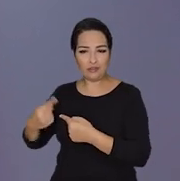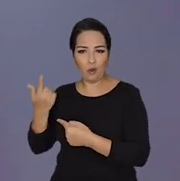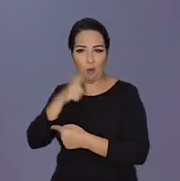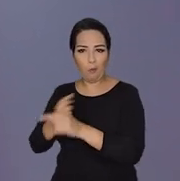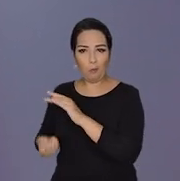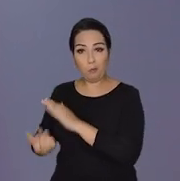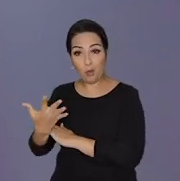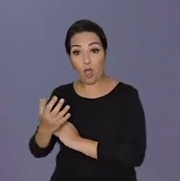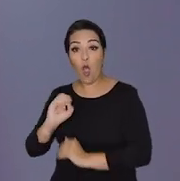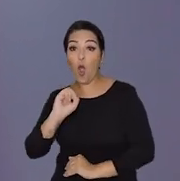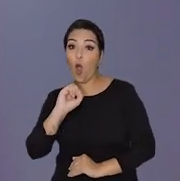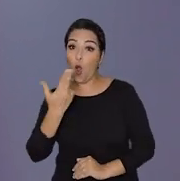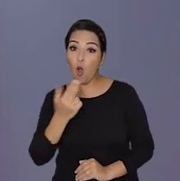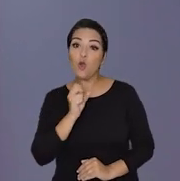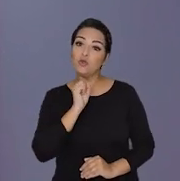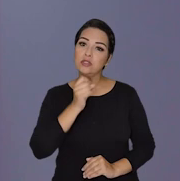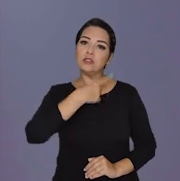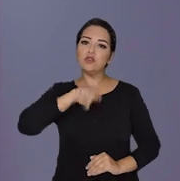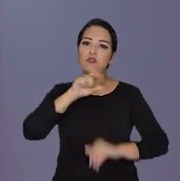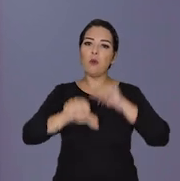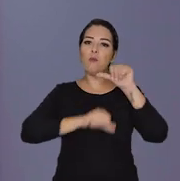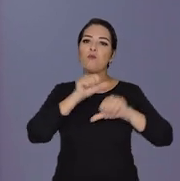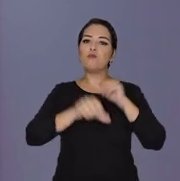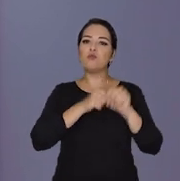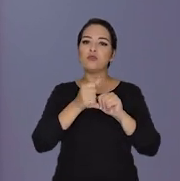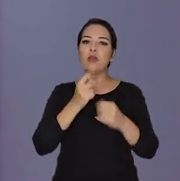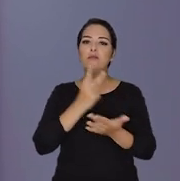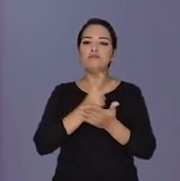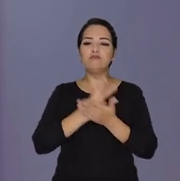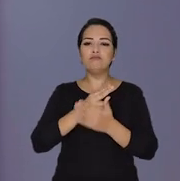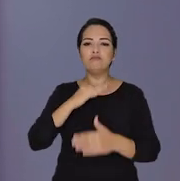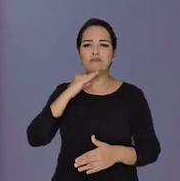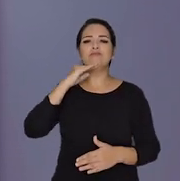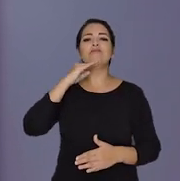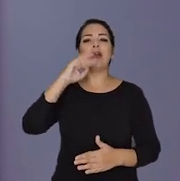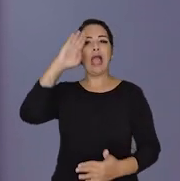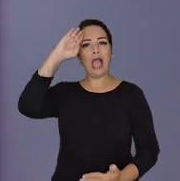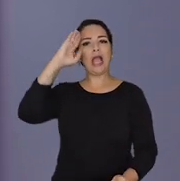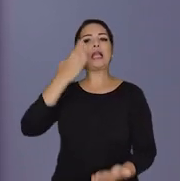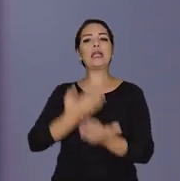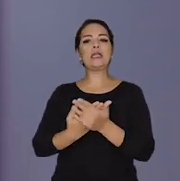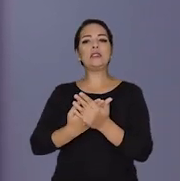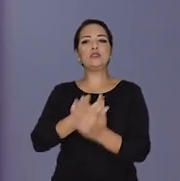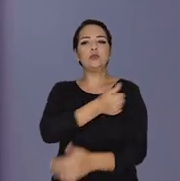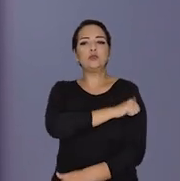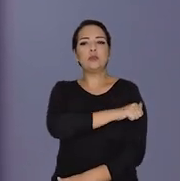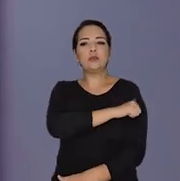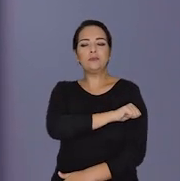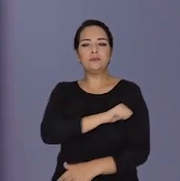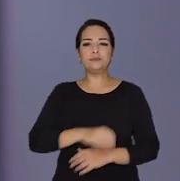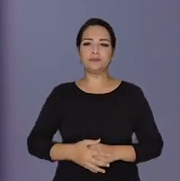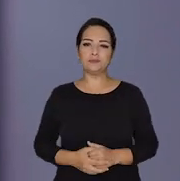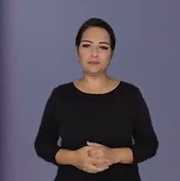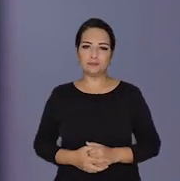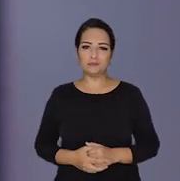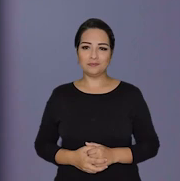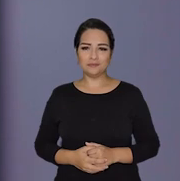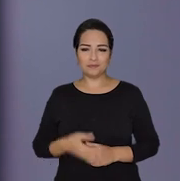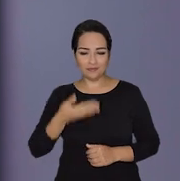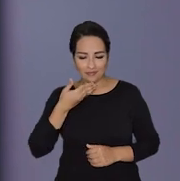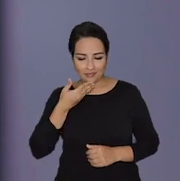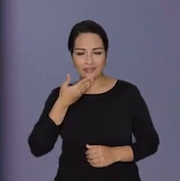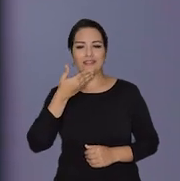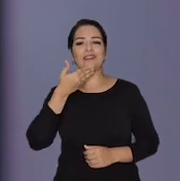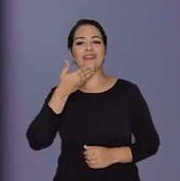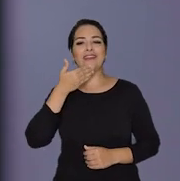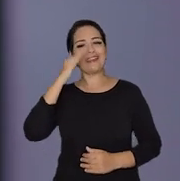quem vai ser o próximo governador. O que você vai precisar decidir é se o Rio vai continuar na mão do esquema, de quem está na política para